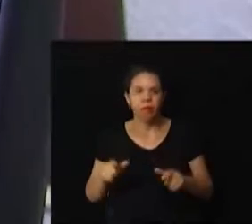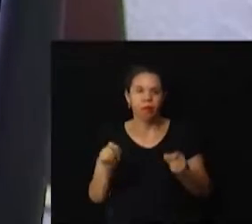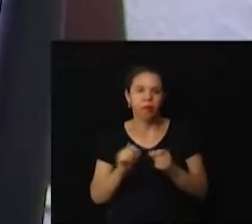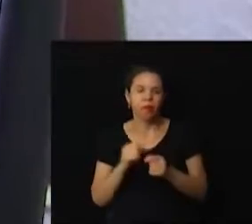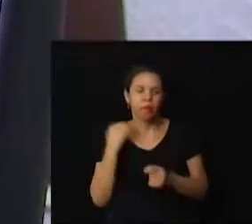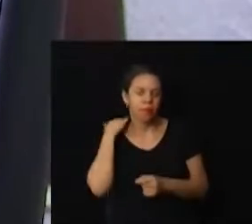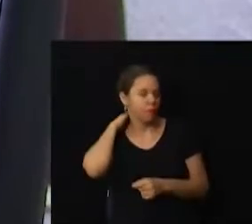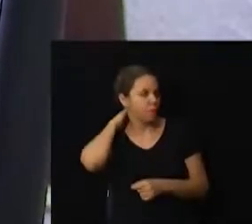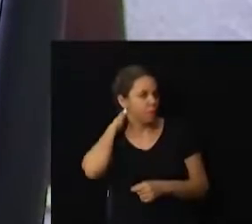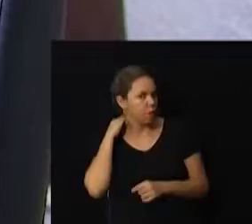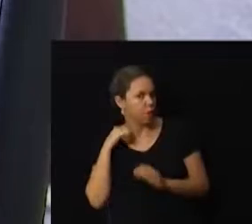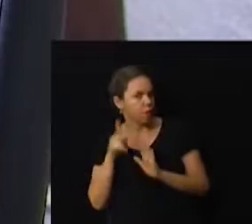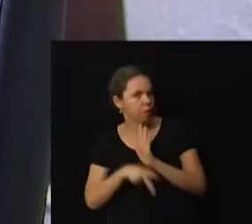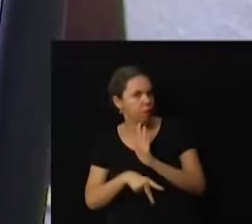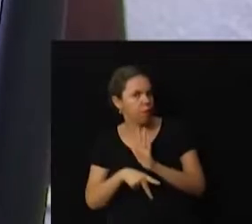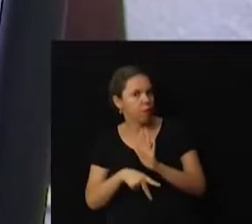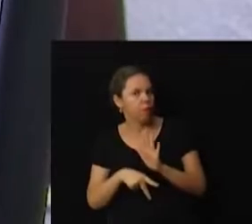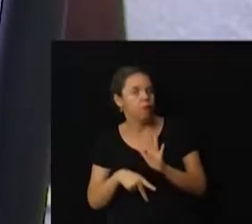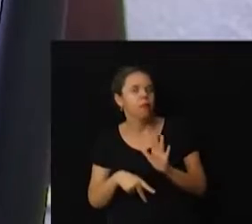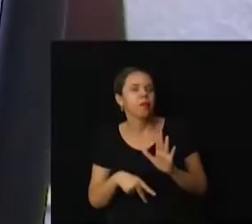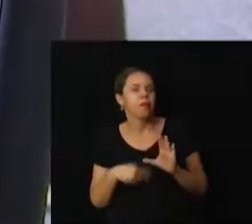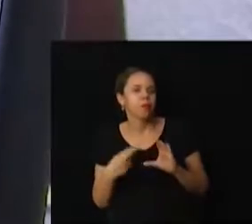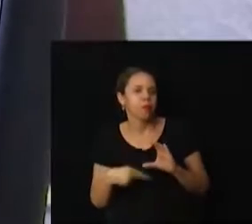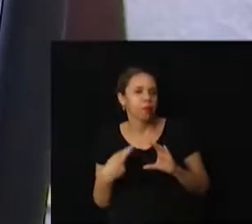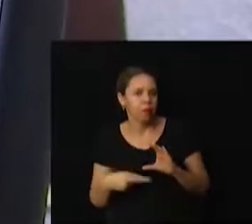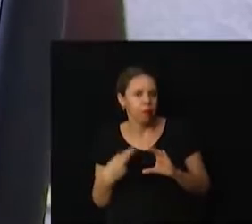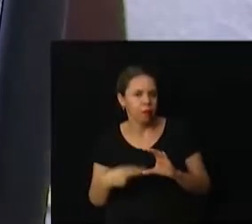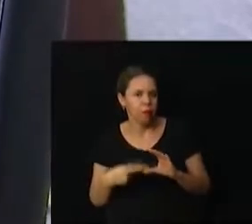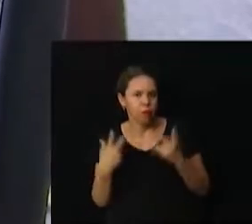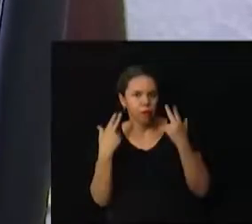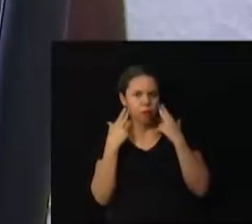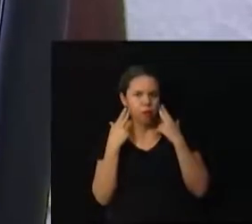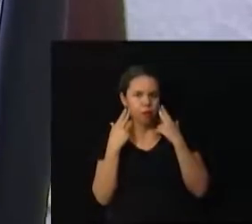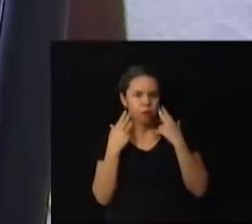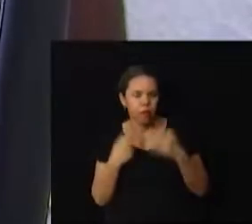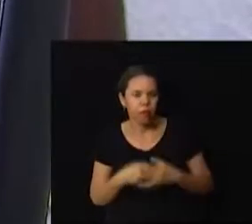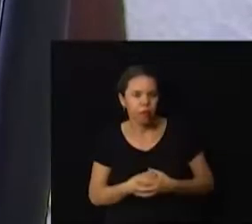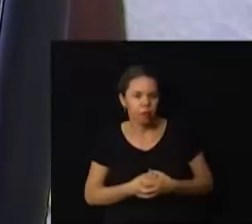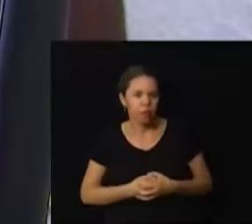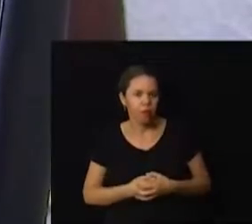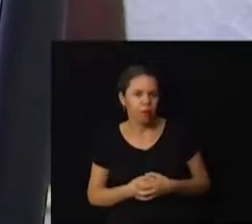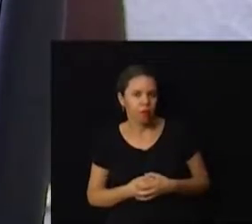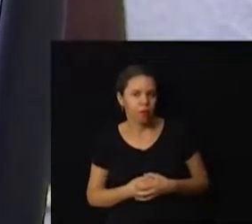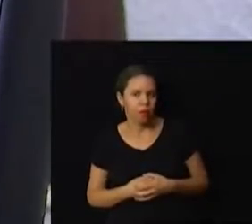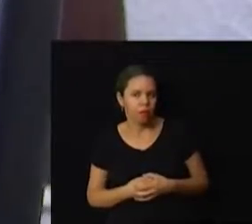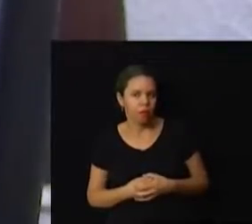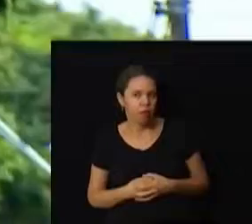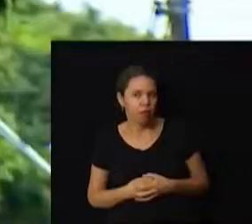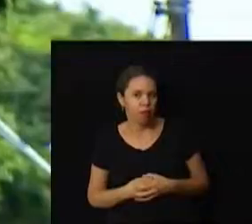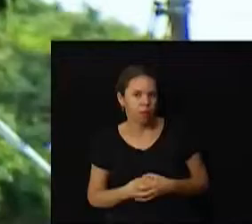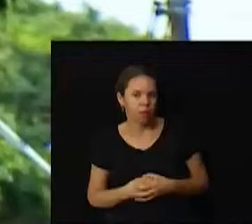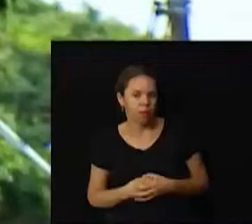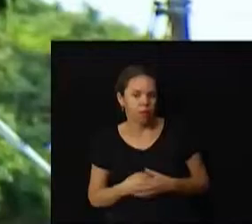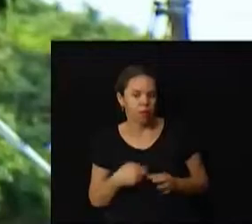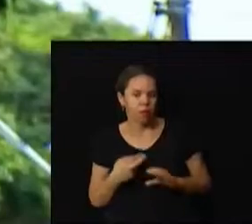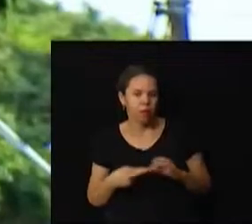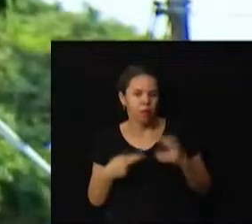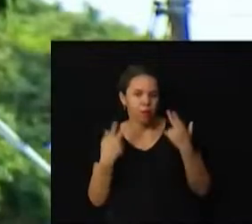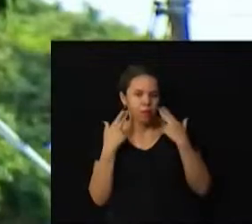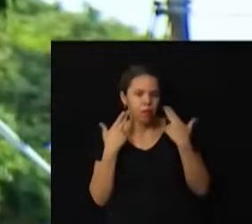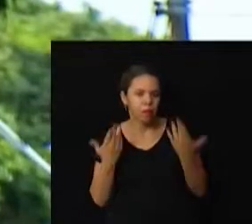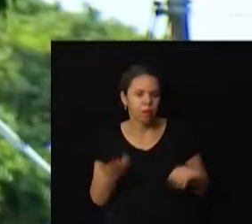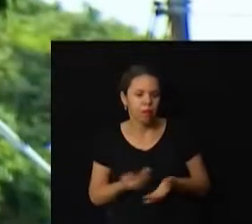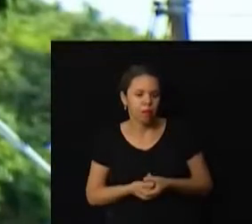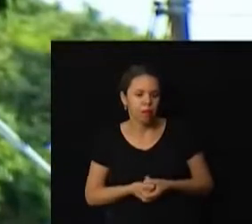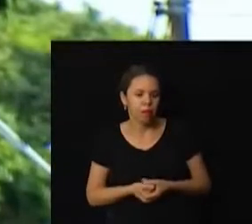de que iria fazer um projeto de compostagem, né? O projeto de compostagem é outro trabalho que se faz justamente com os